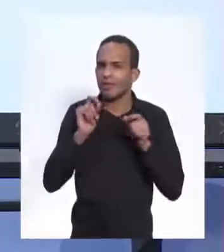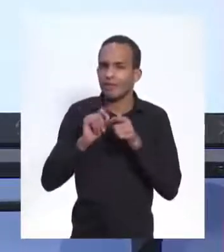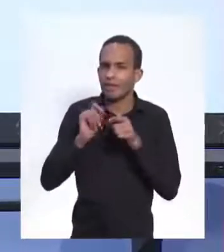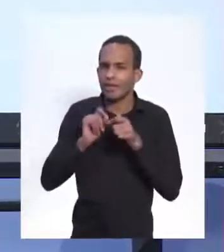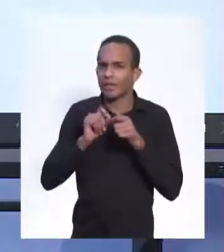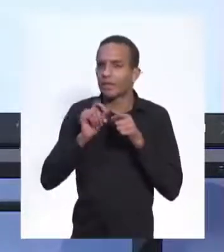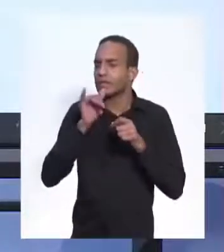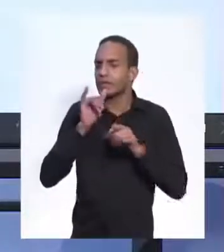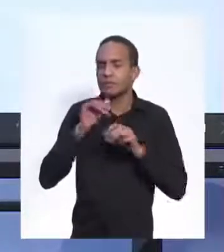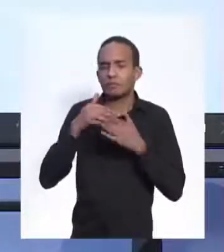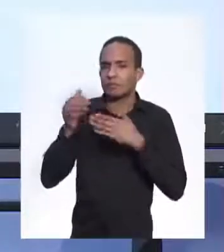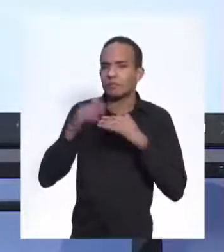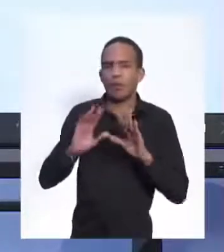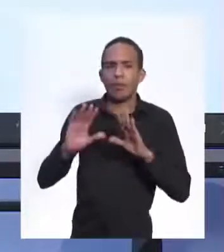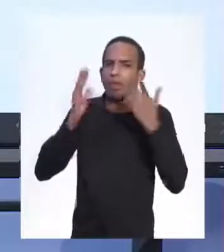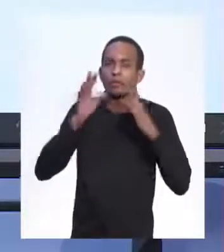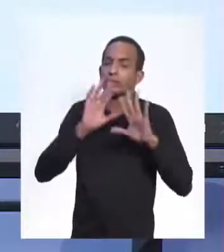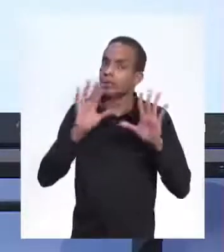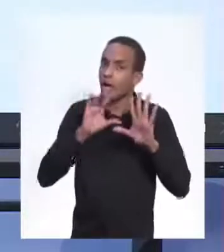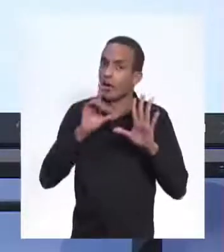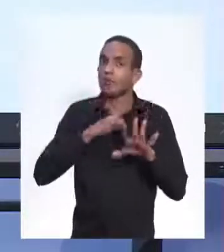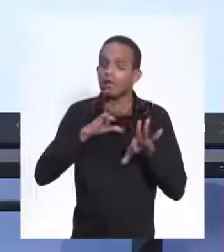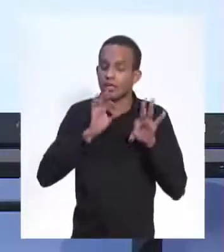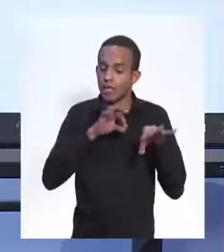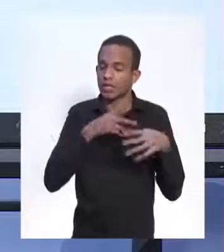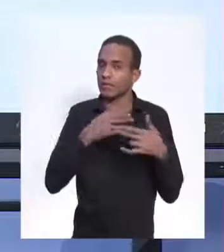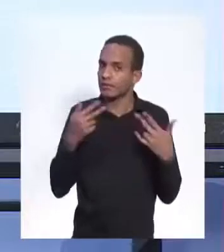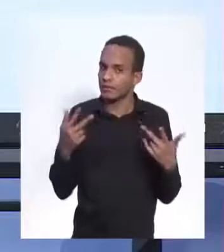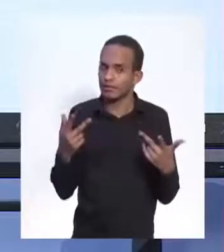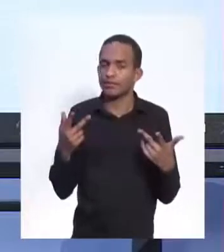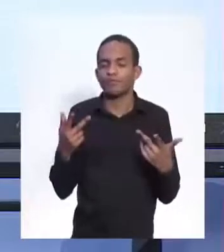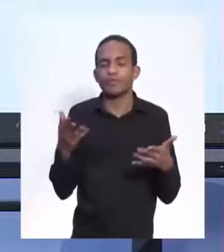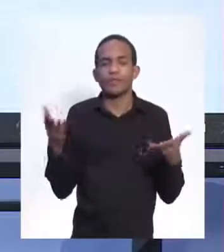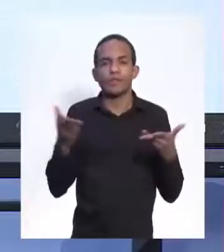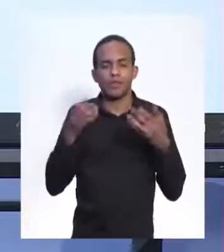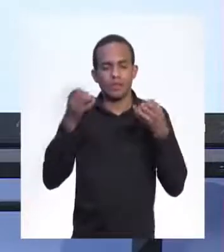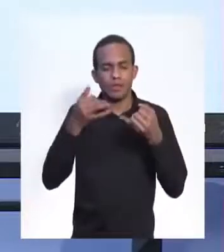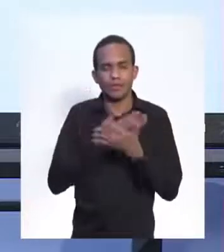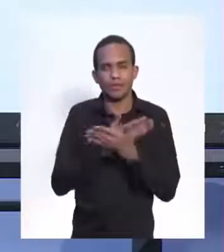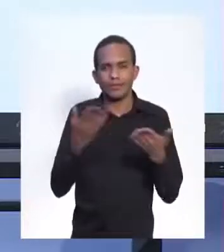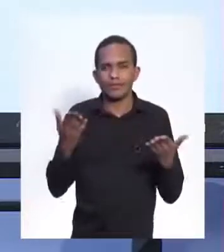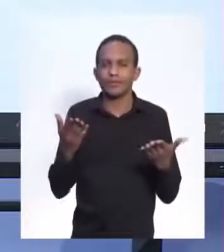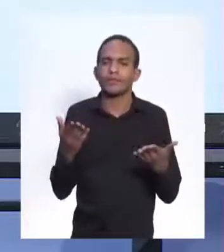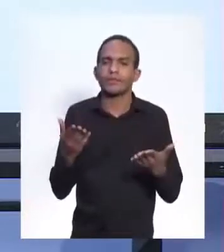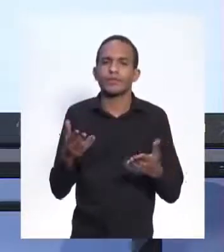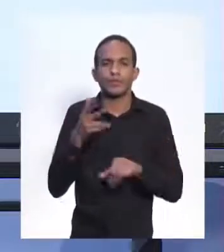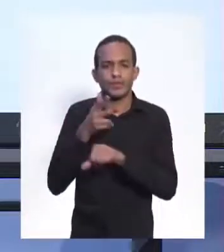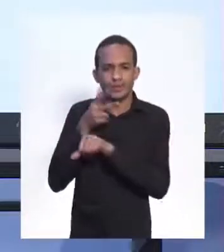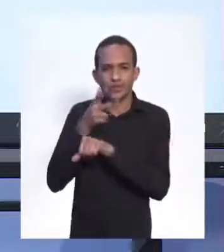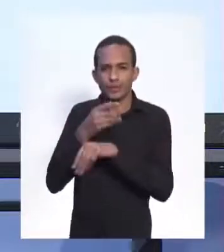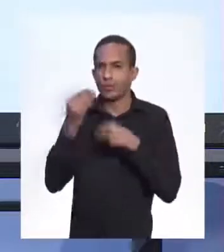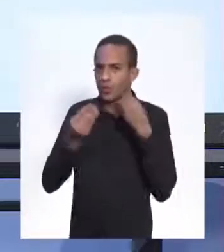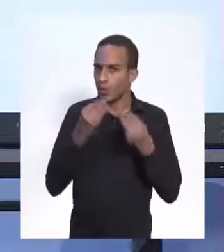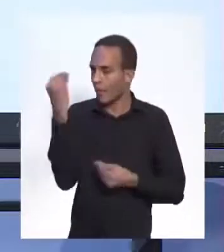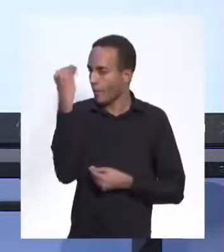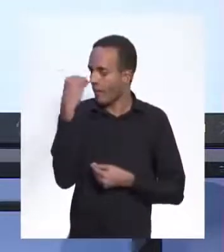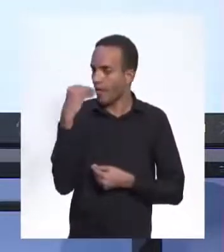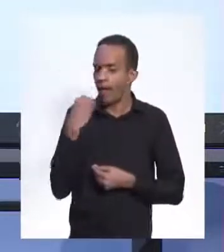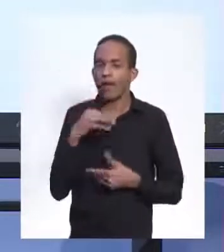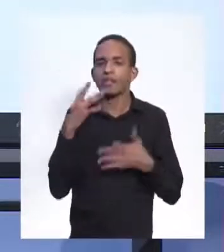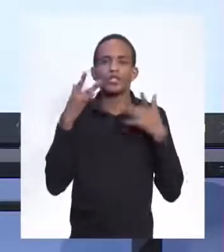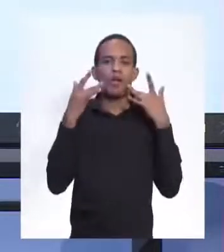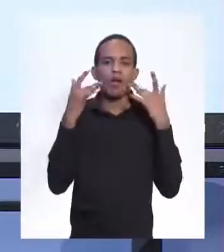ao acaso, mas tudo isso é muita técnica, tá, turma? Eu trouxe para vocês um vídeo sobre maquiagem